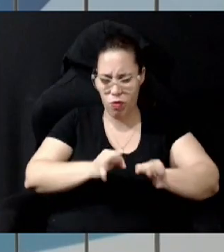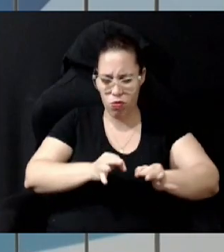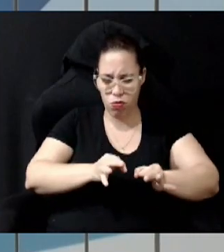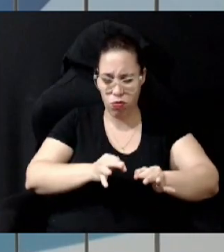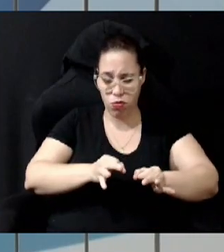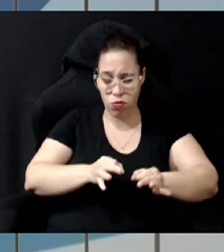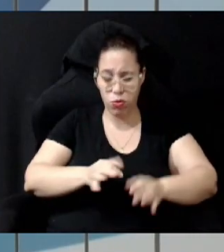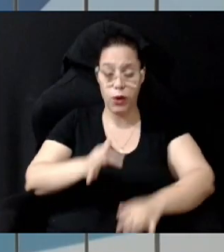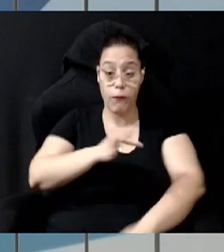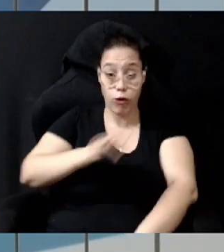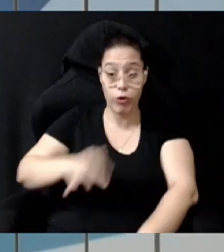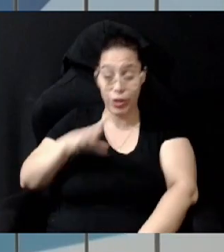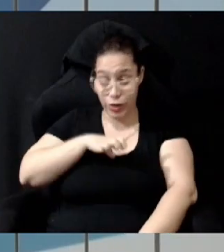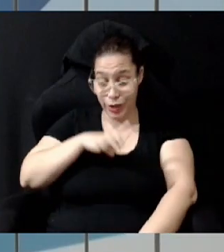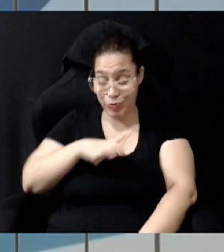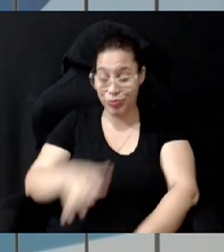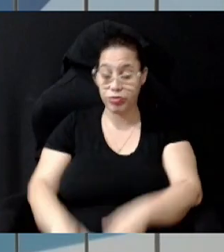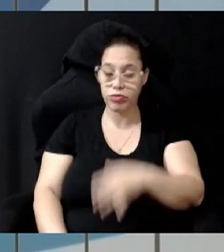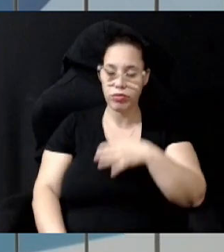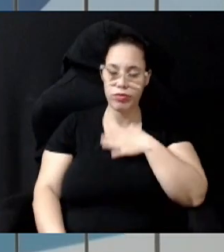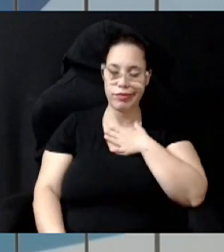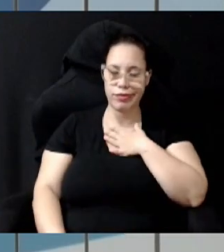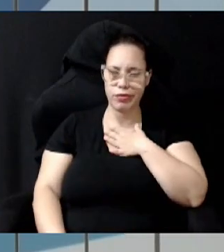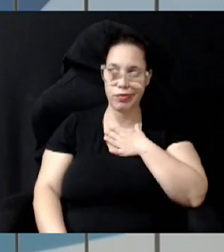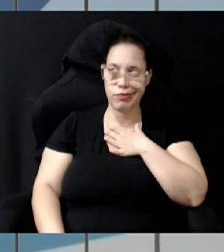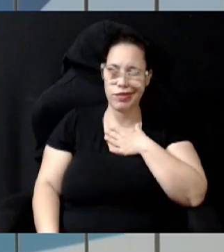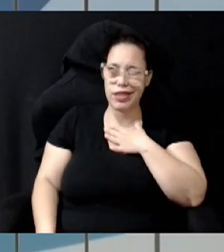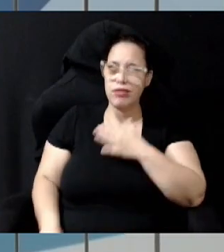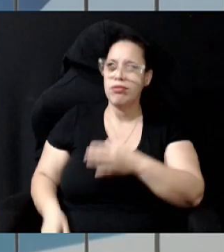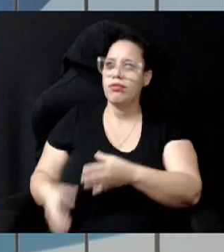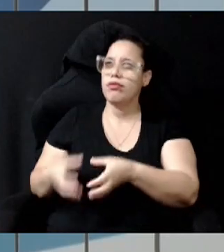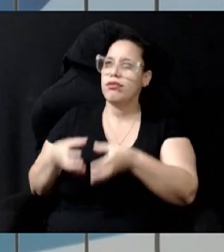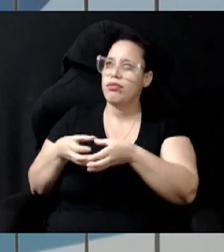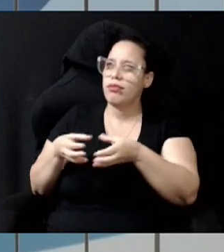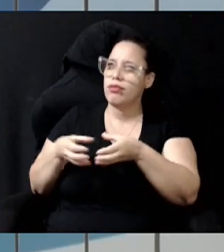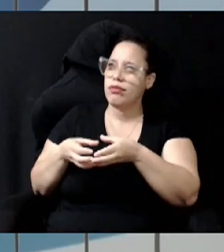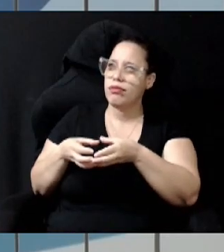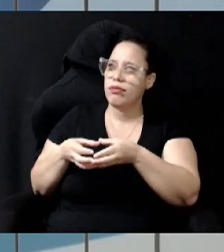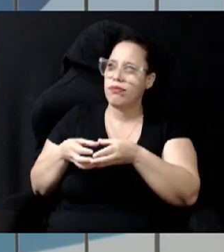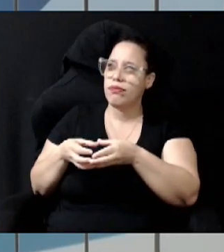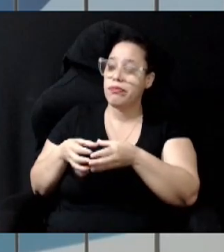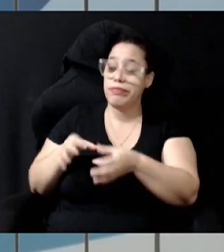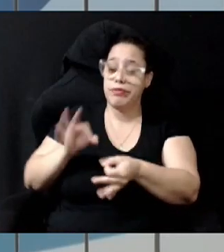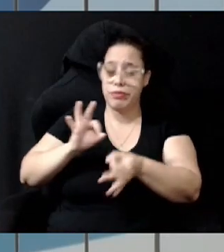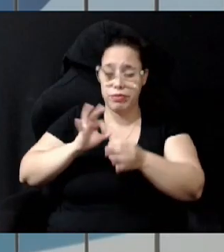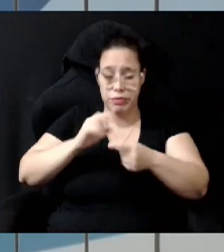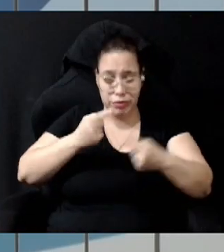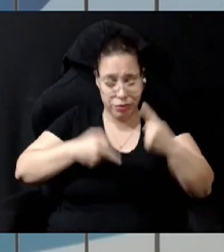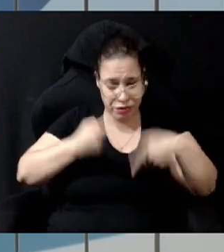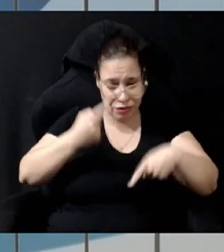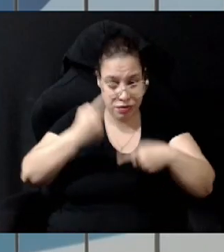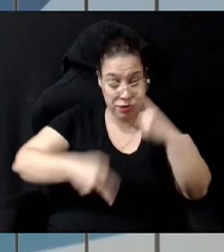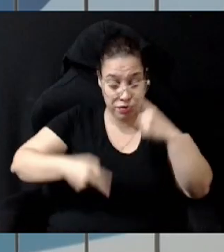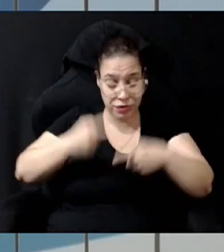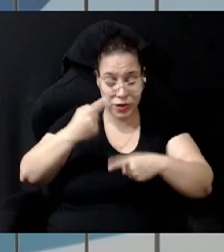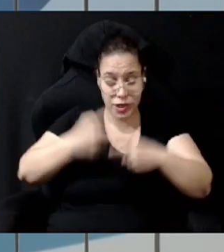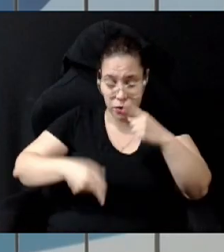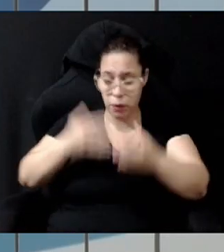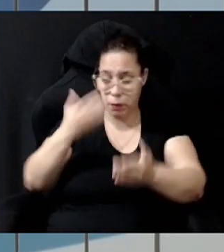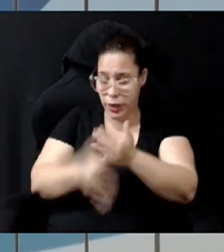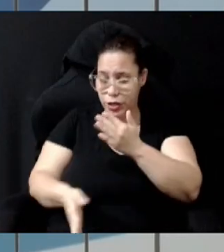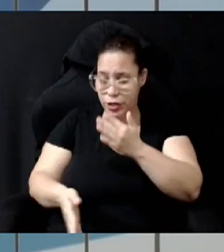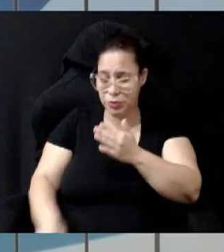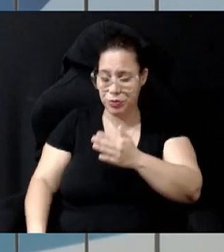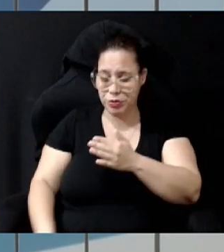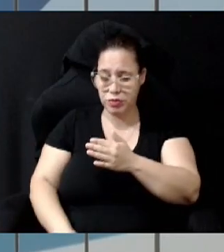existe. Então, se o grupo político A perde o embate político do debate, né? Perde o debate